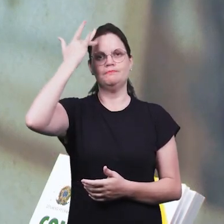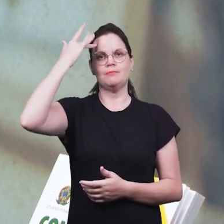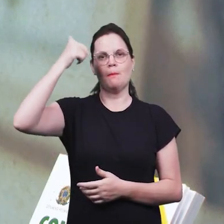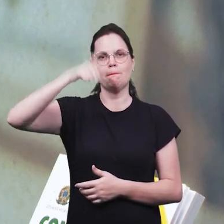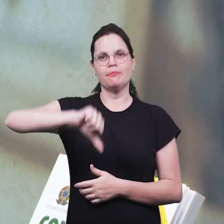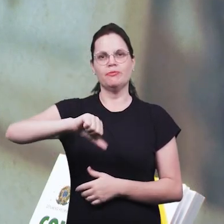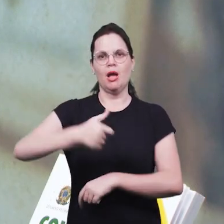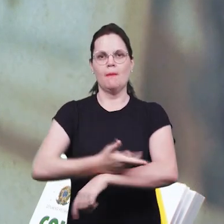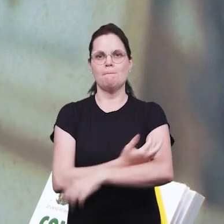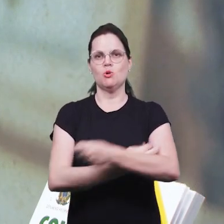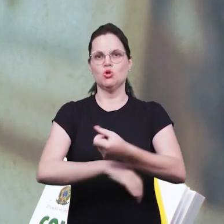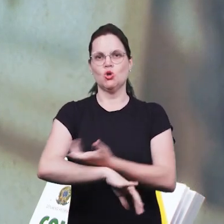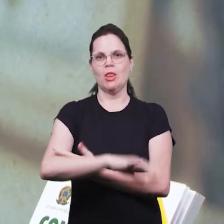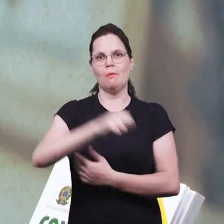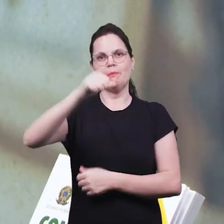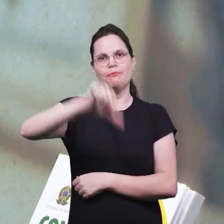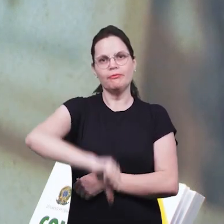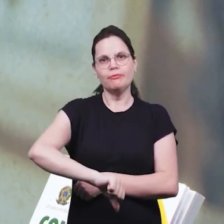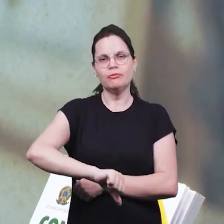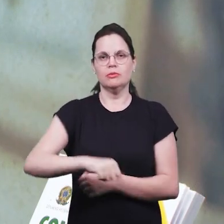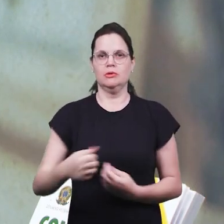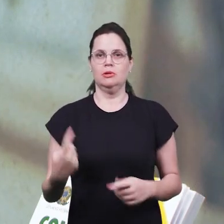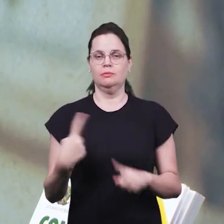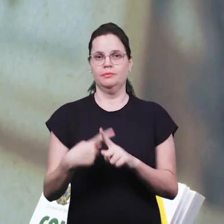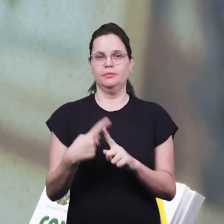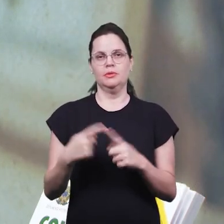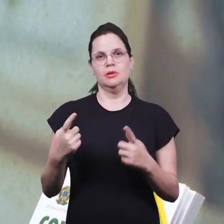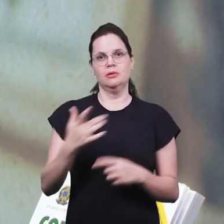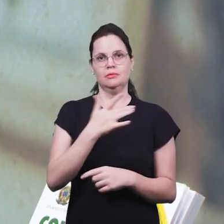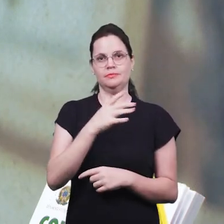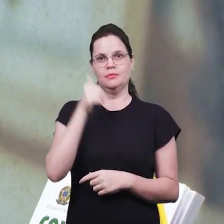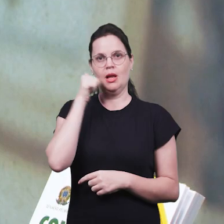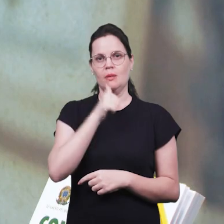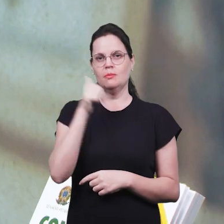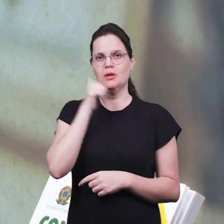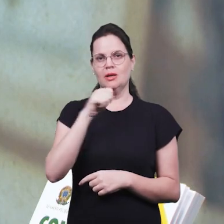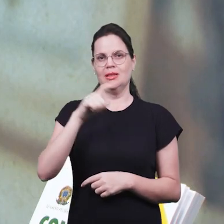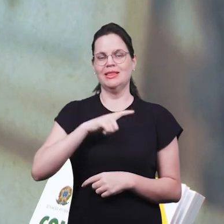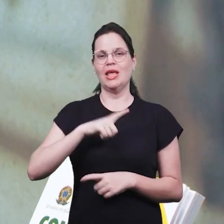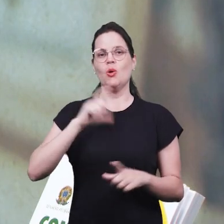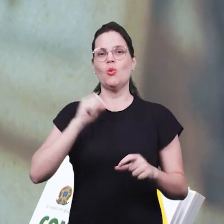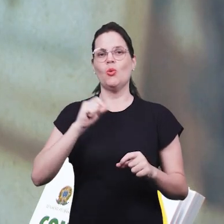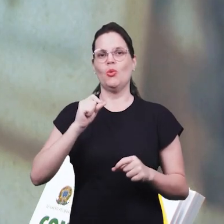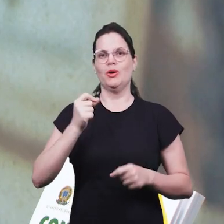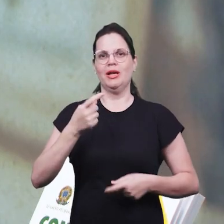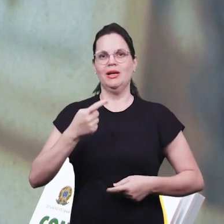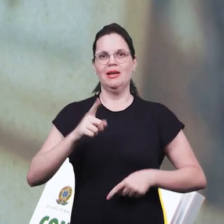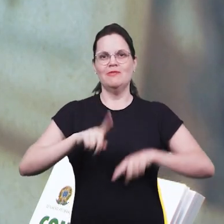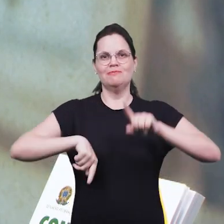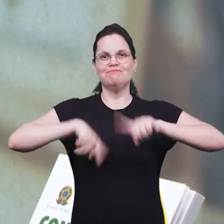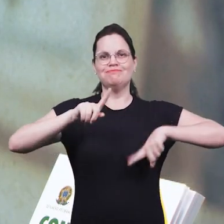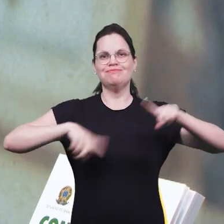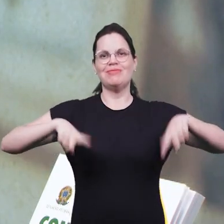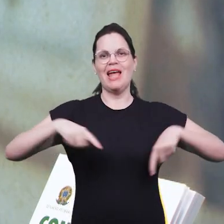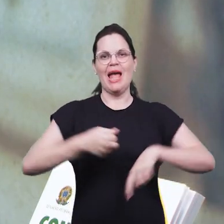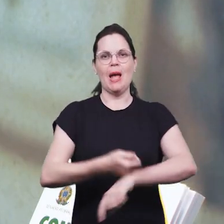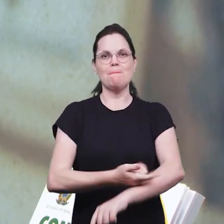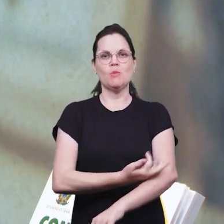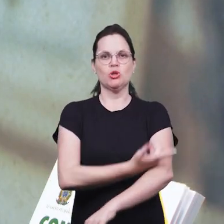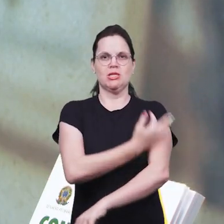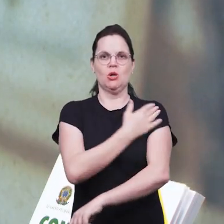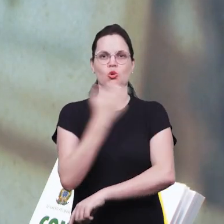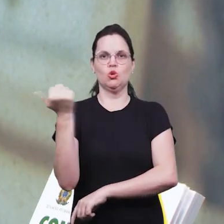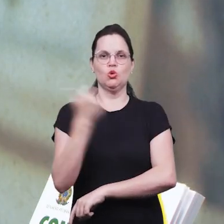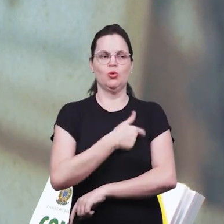e emocional da mulher. Afinal, a mulher está sujeita a variações emocionais muito distintas do que historicamente